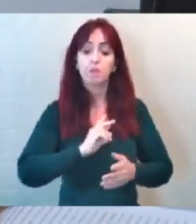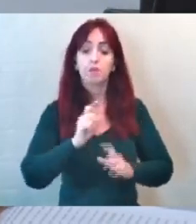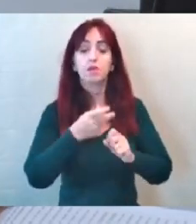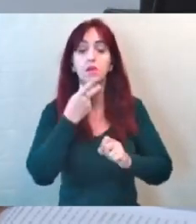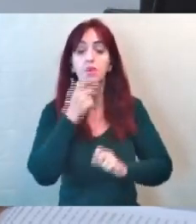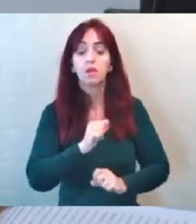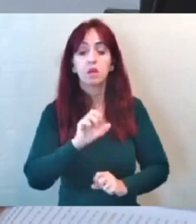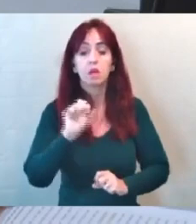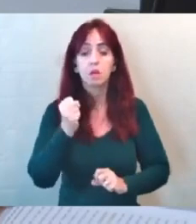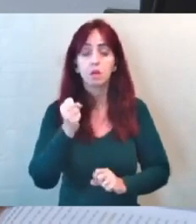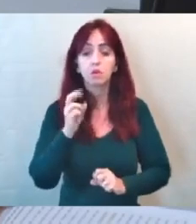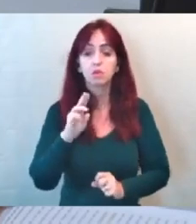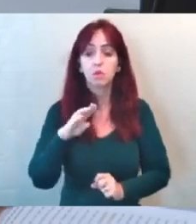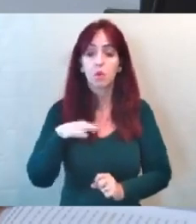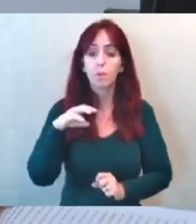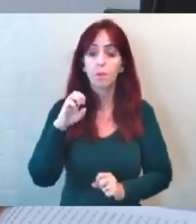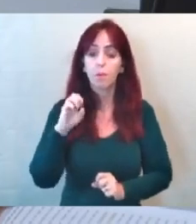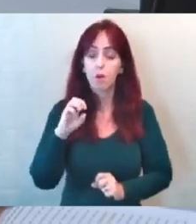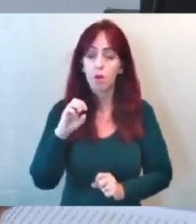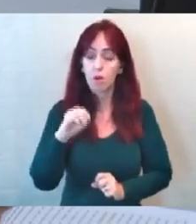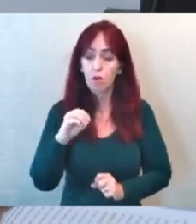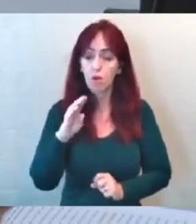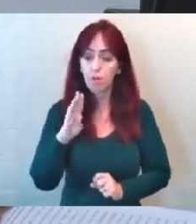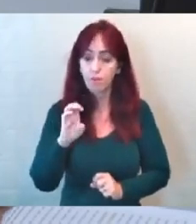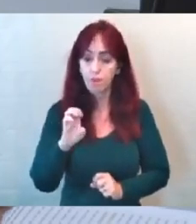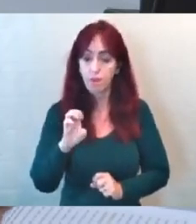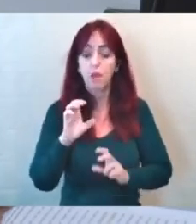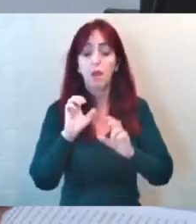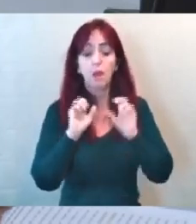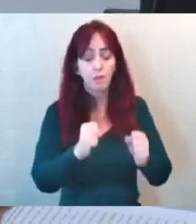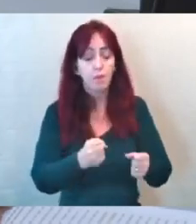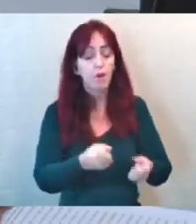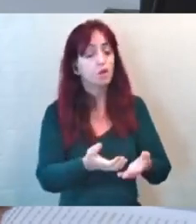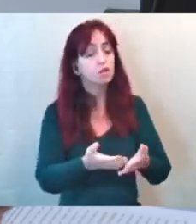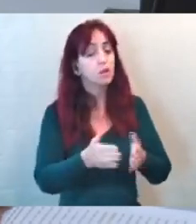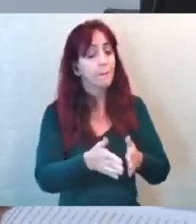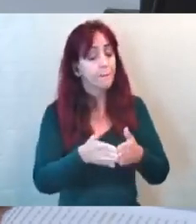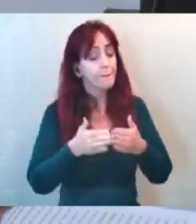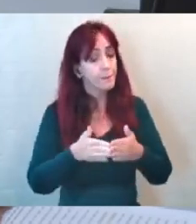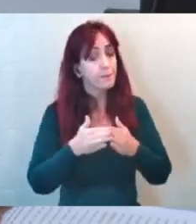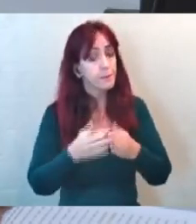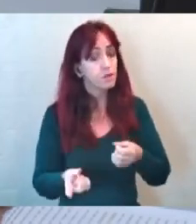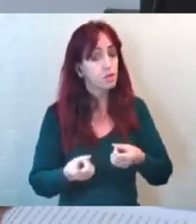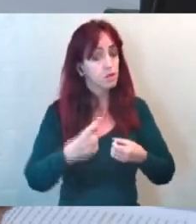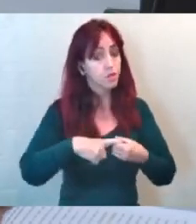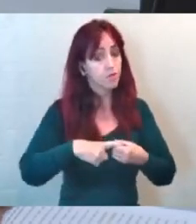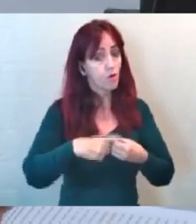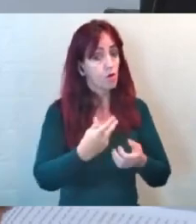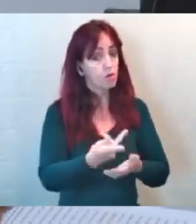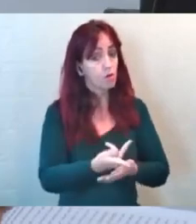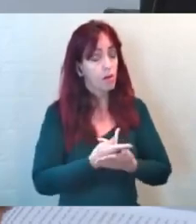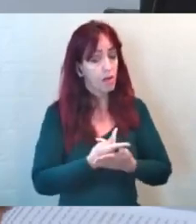pode pedir esses créditos de volta e que vocês é que determinam.